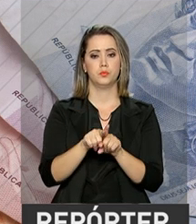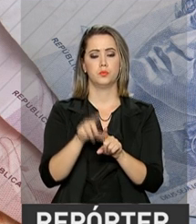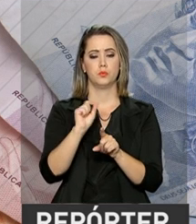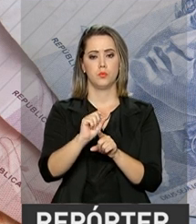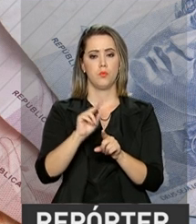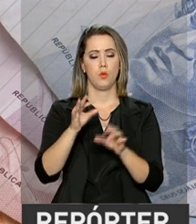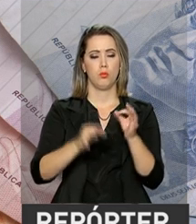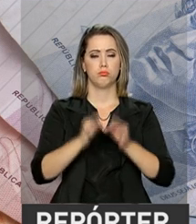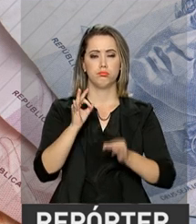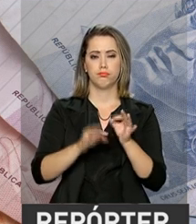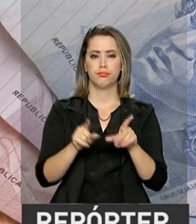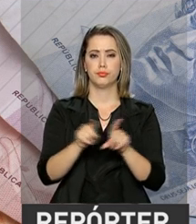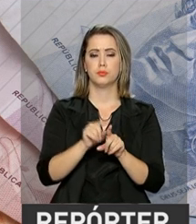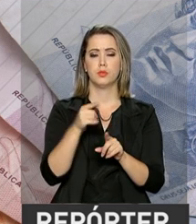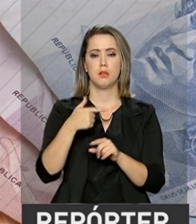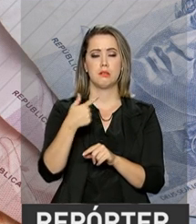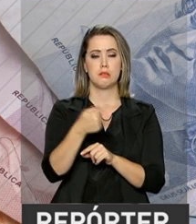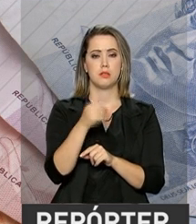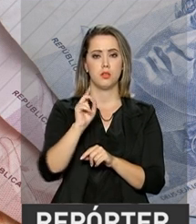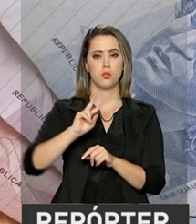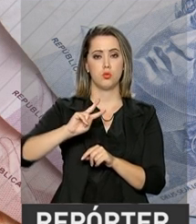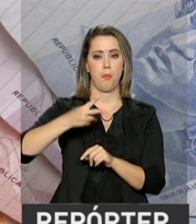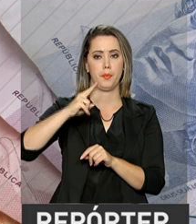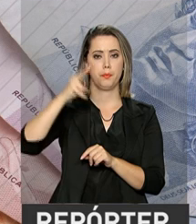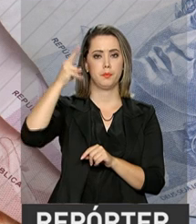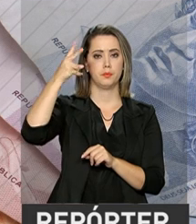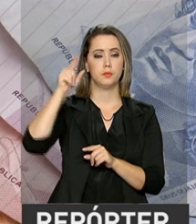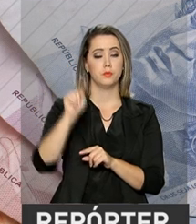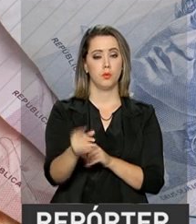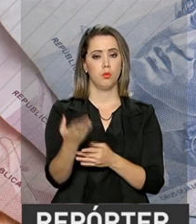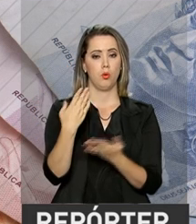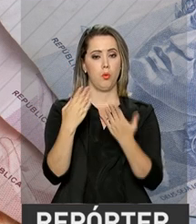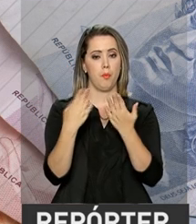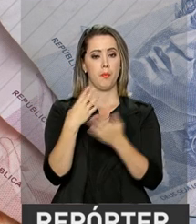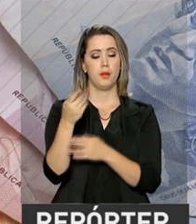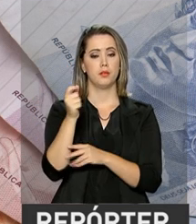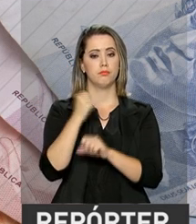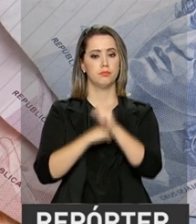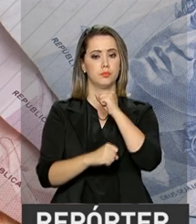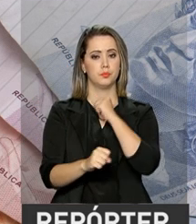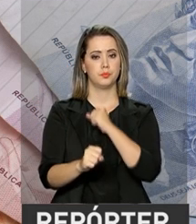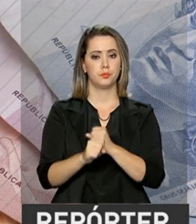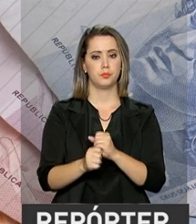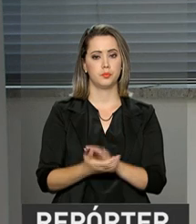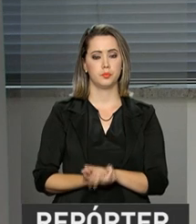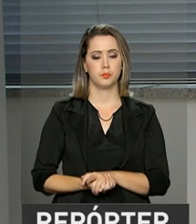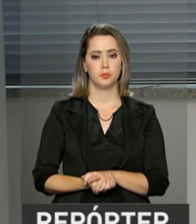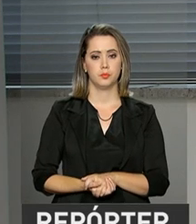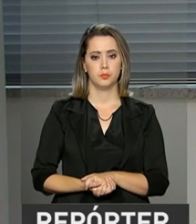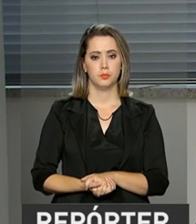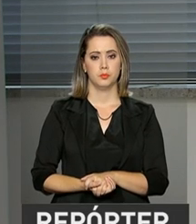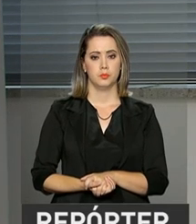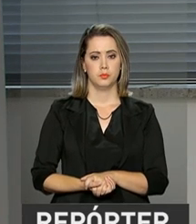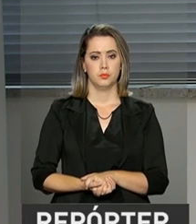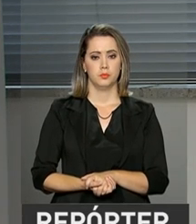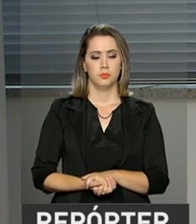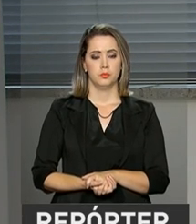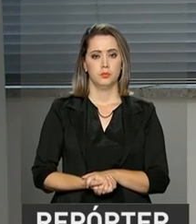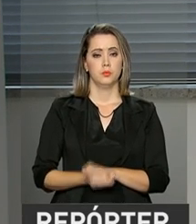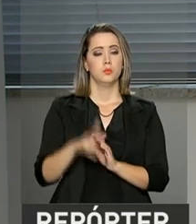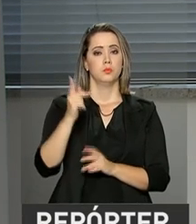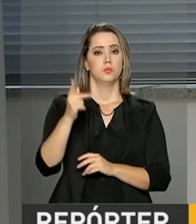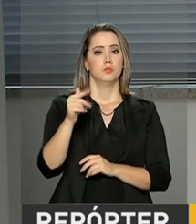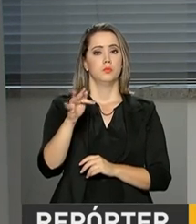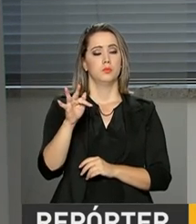extrajudiciais sete vezes mais do que foi realizado nos quatro primeiros meses de 2016 A Procuradoria Geral Federal ela